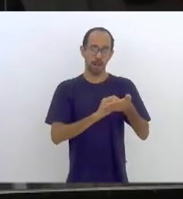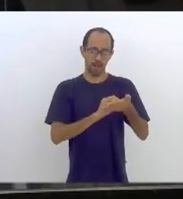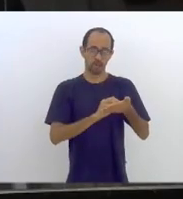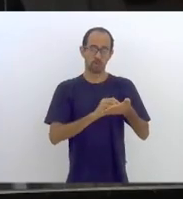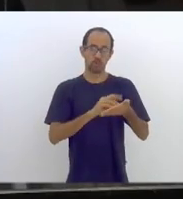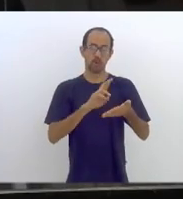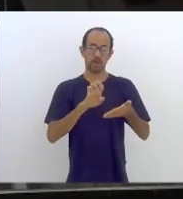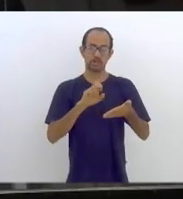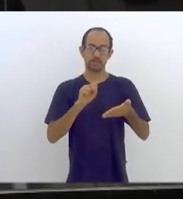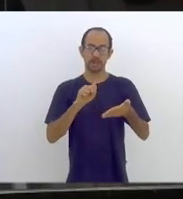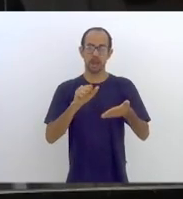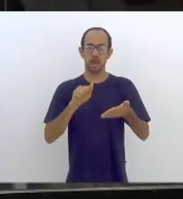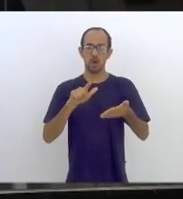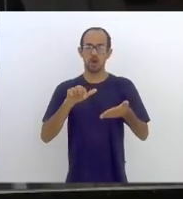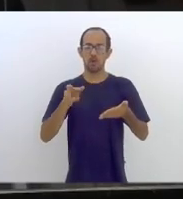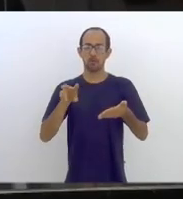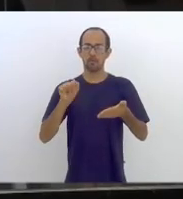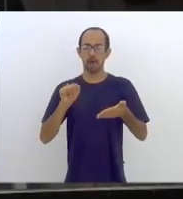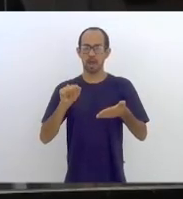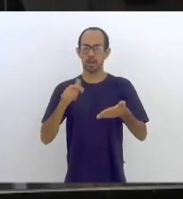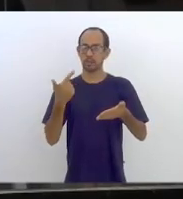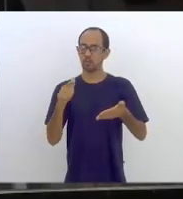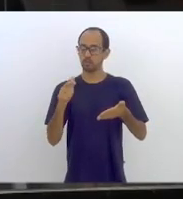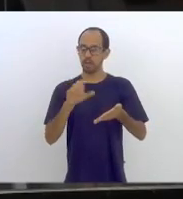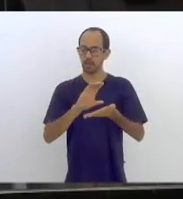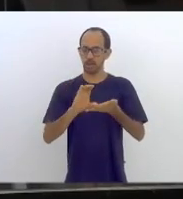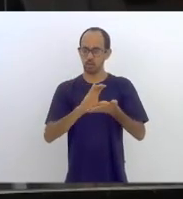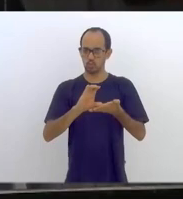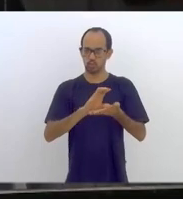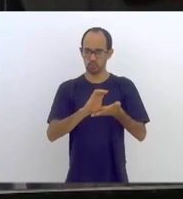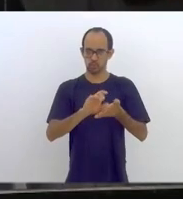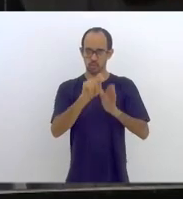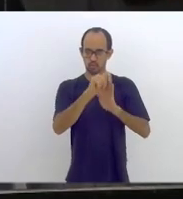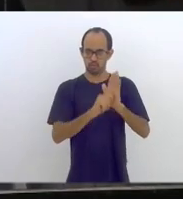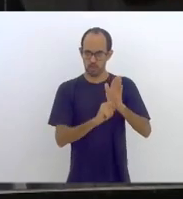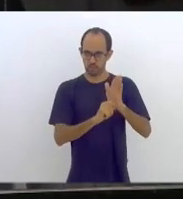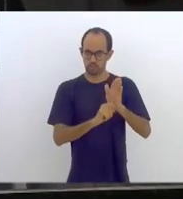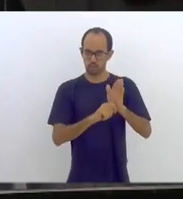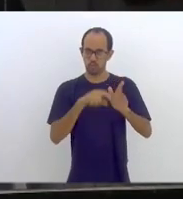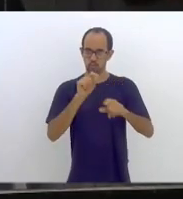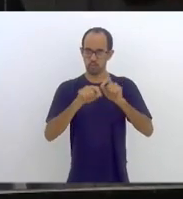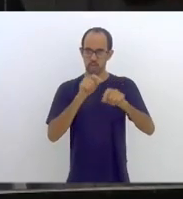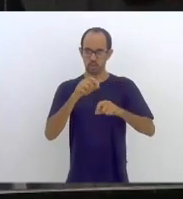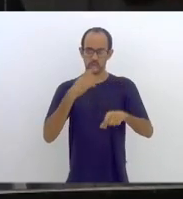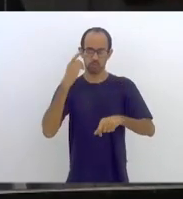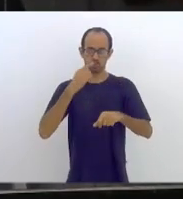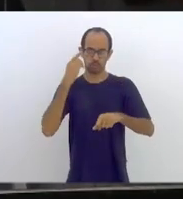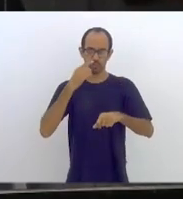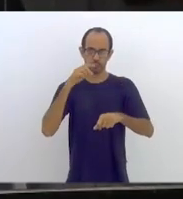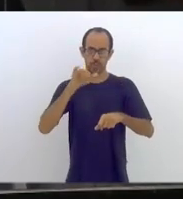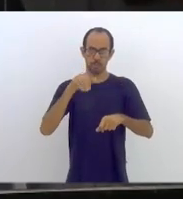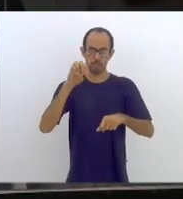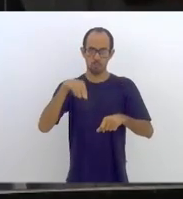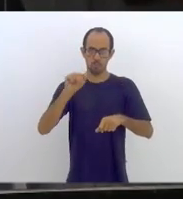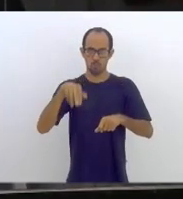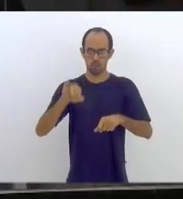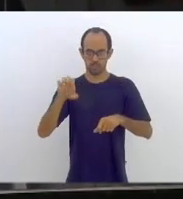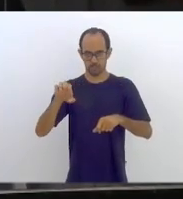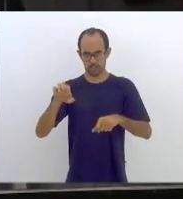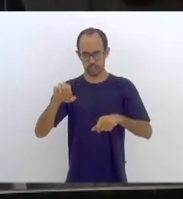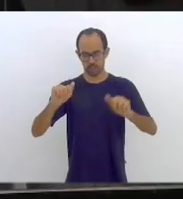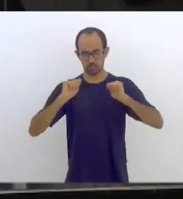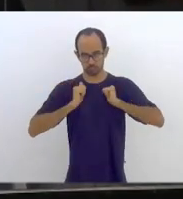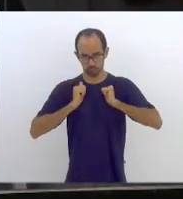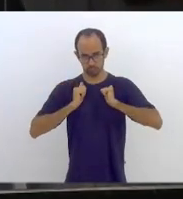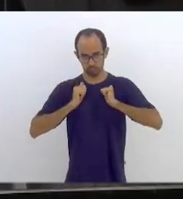não consta no texto constitucional que o parlamentar ele é imune por palavras e votos